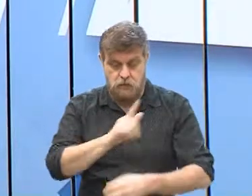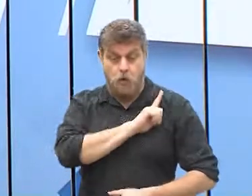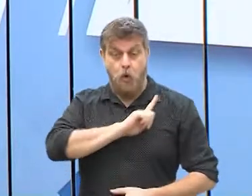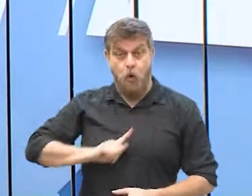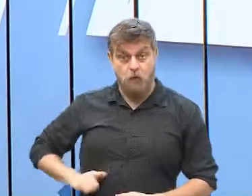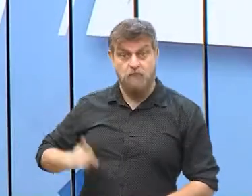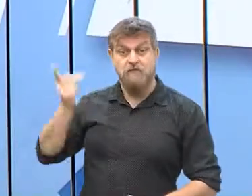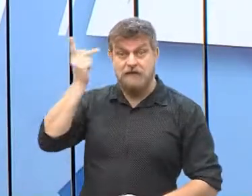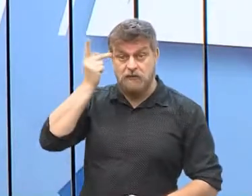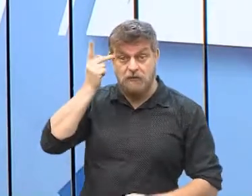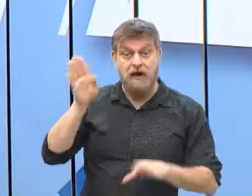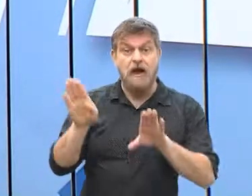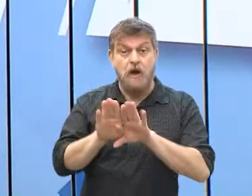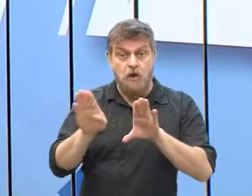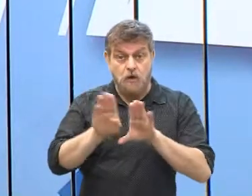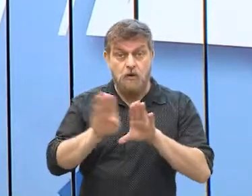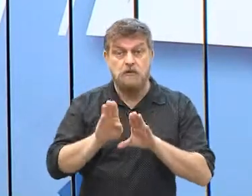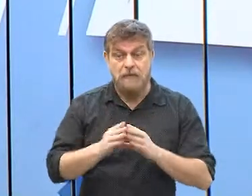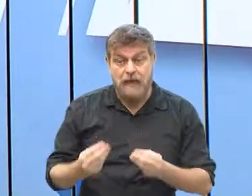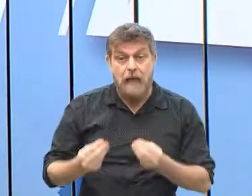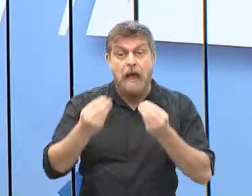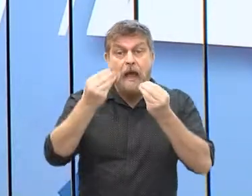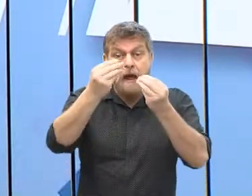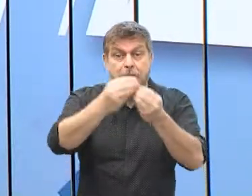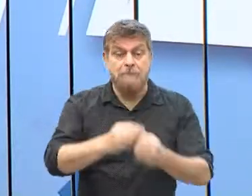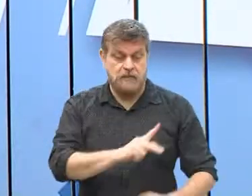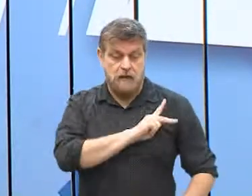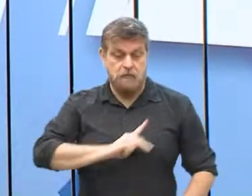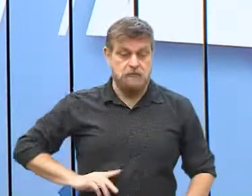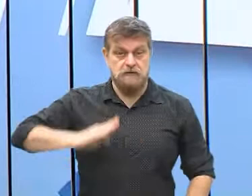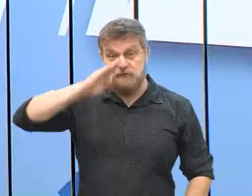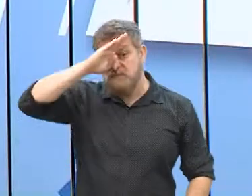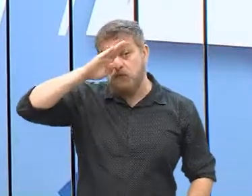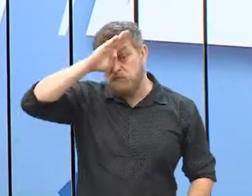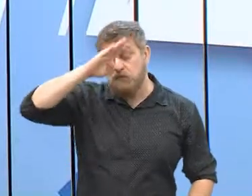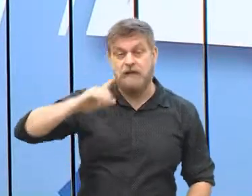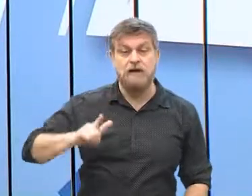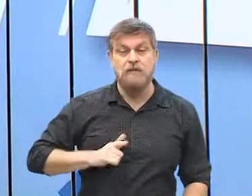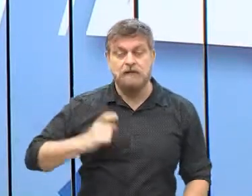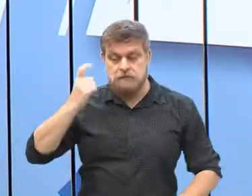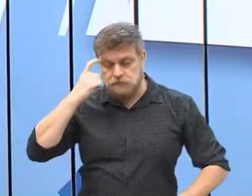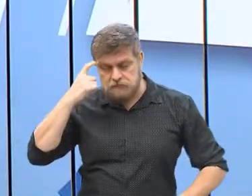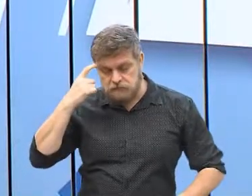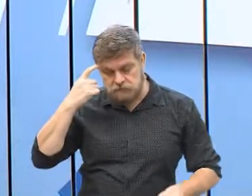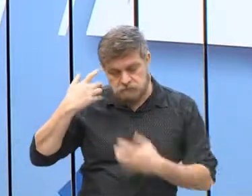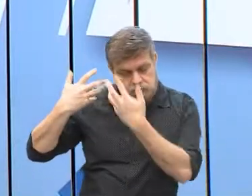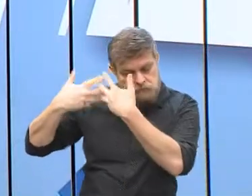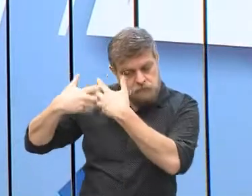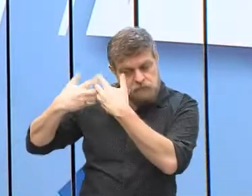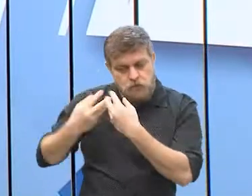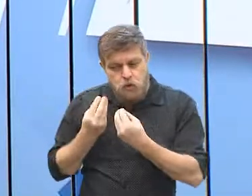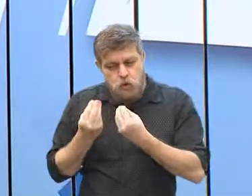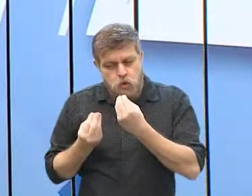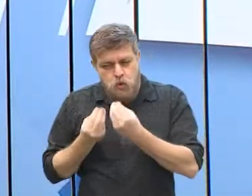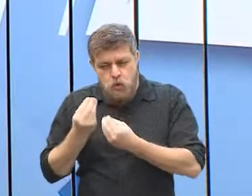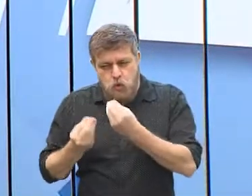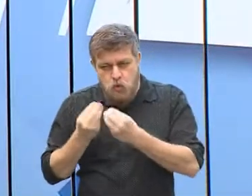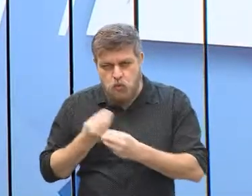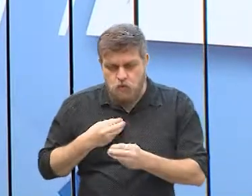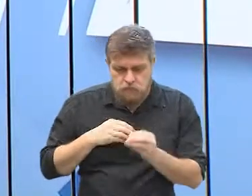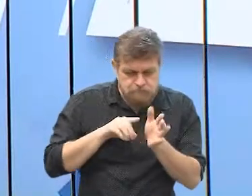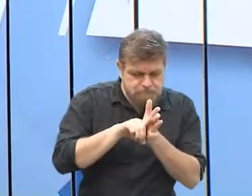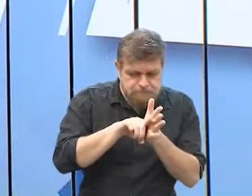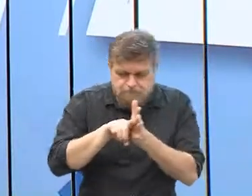do estado quanto ao presidente da República, que possam pensar, né, soluções de natureza